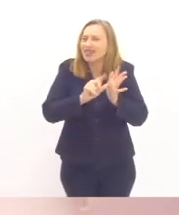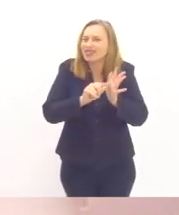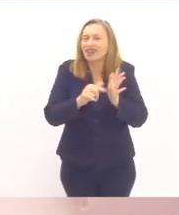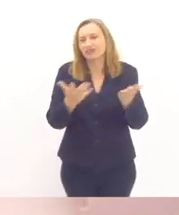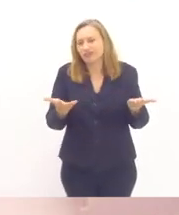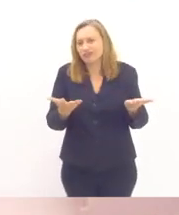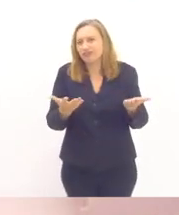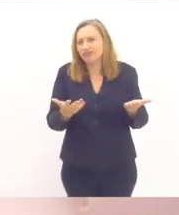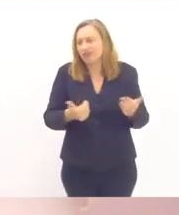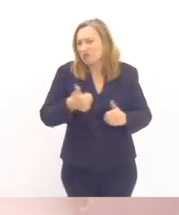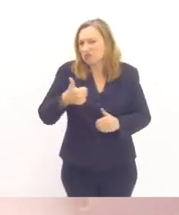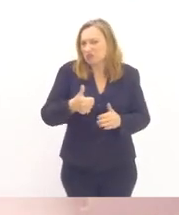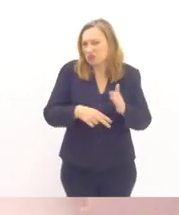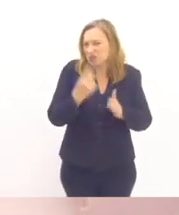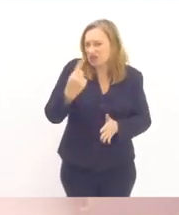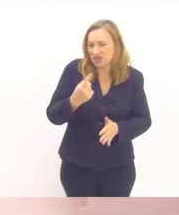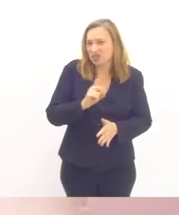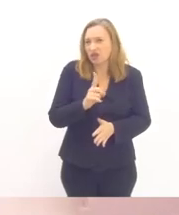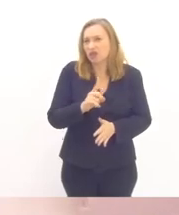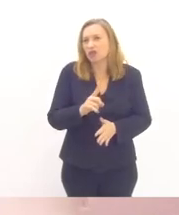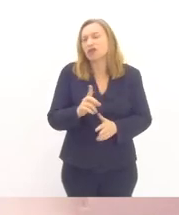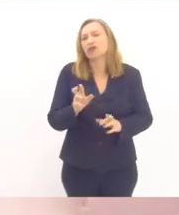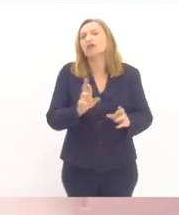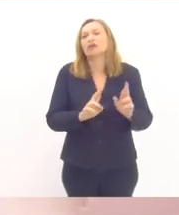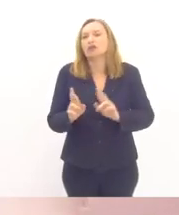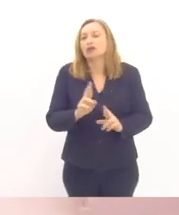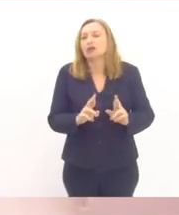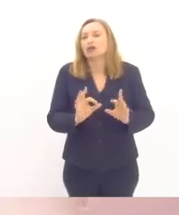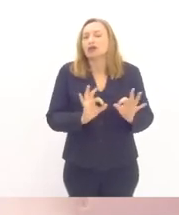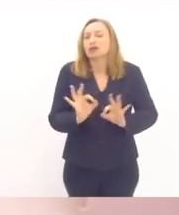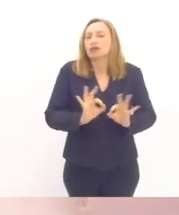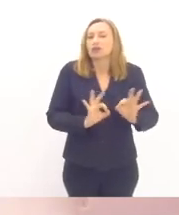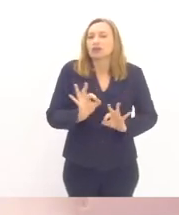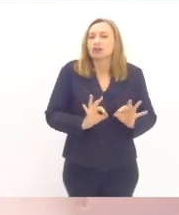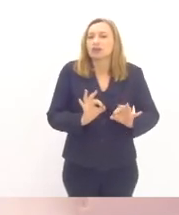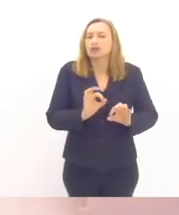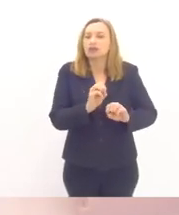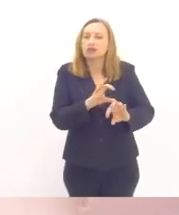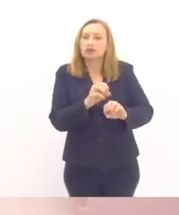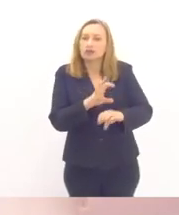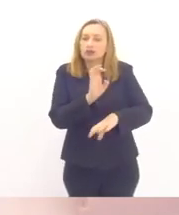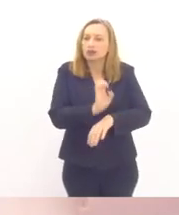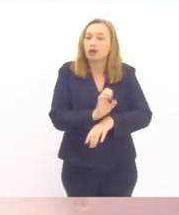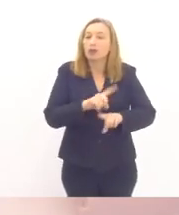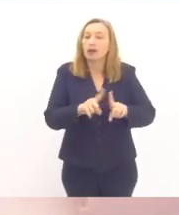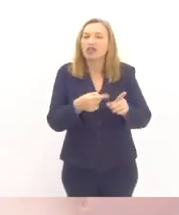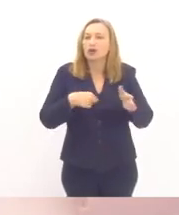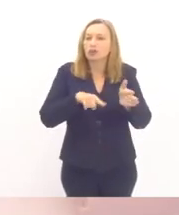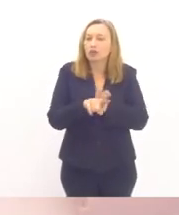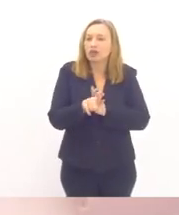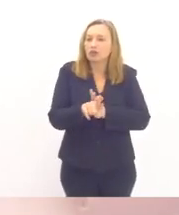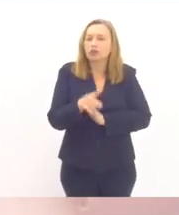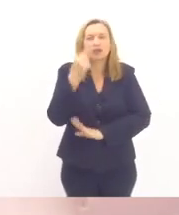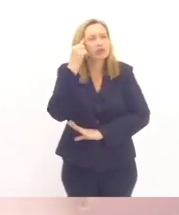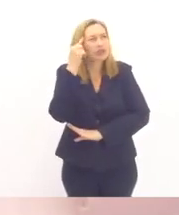né? Não foi a primeira vez em relação à elaboração do Plano Estadual de Educação, mas eu me pergunto, e faço aqui essa reflexão pública mais uma